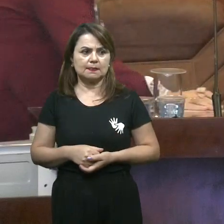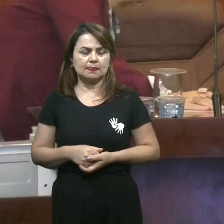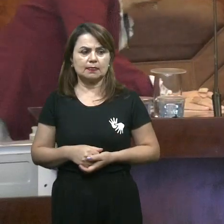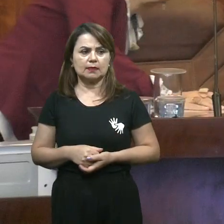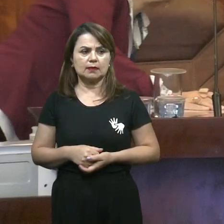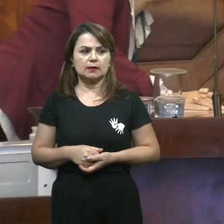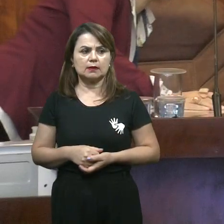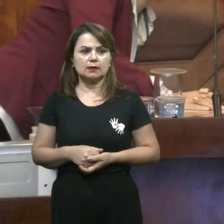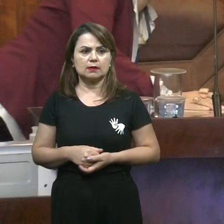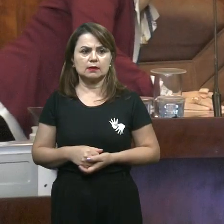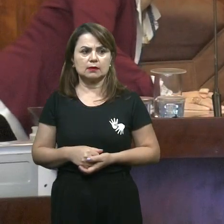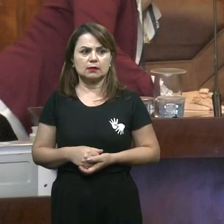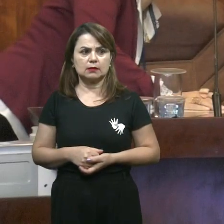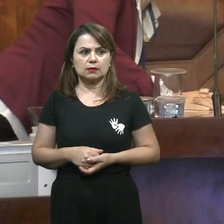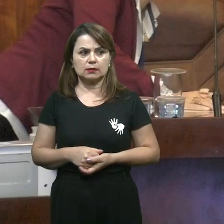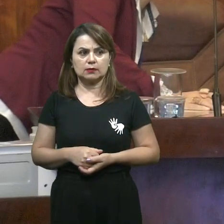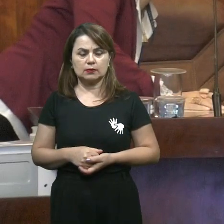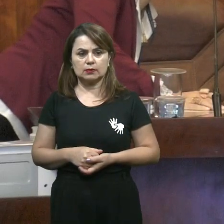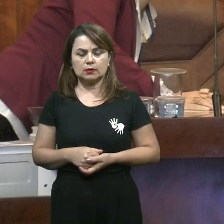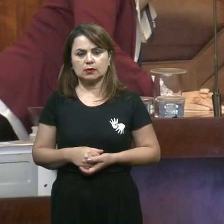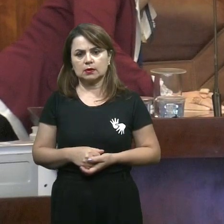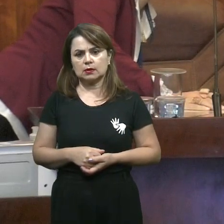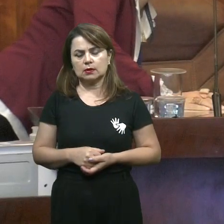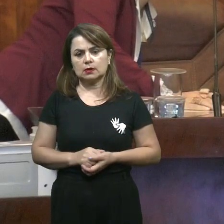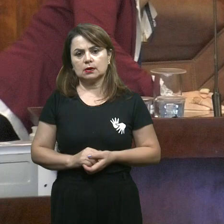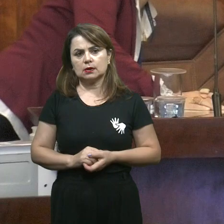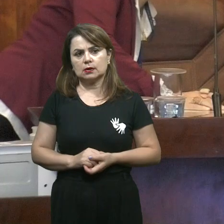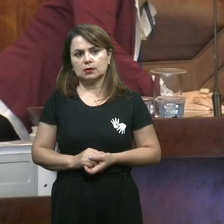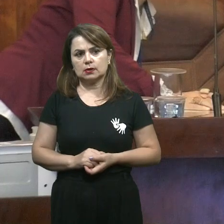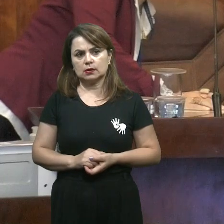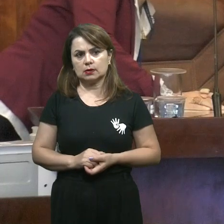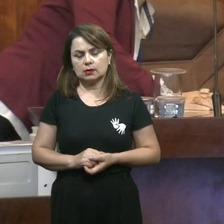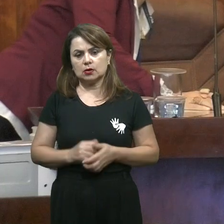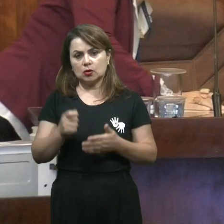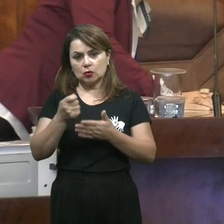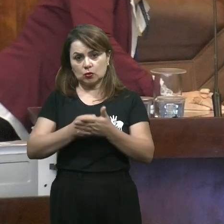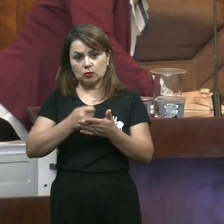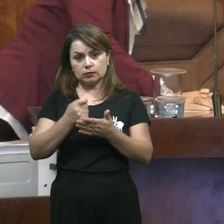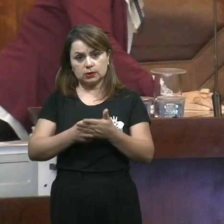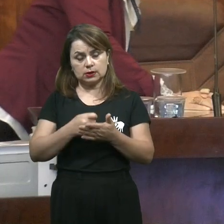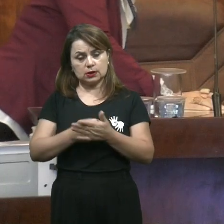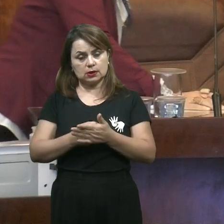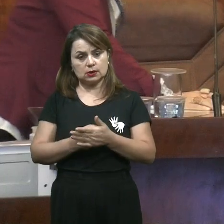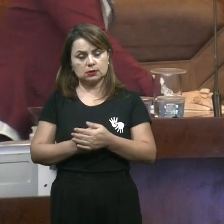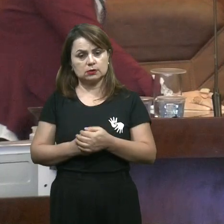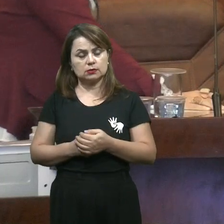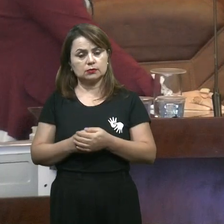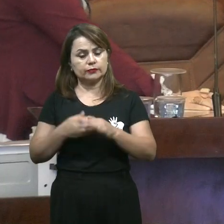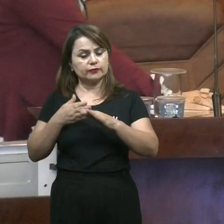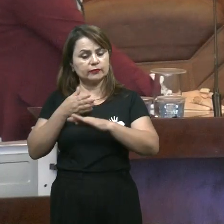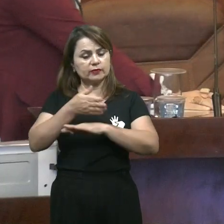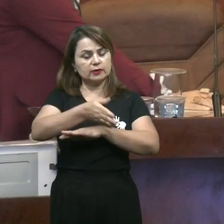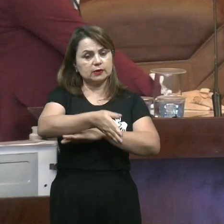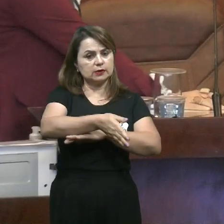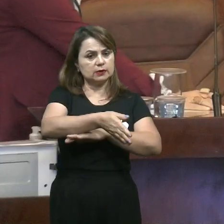transmitir pela via no devido